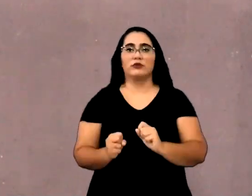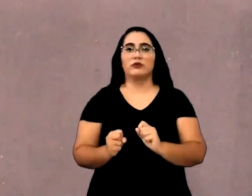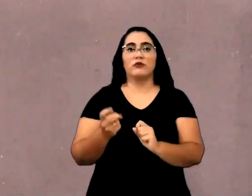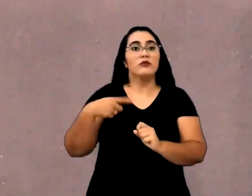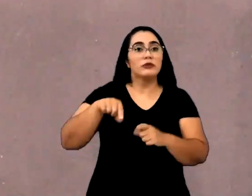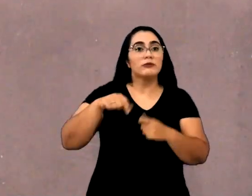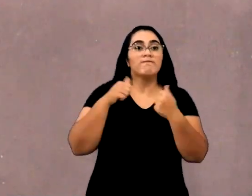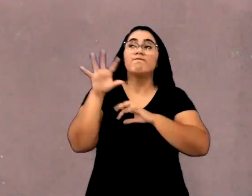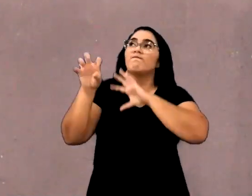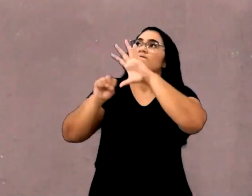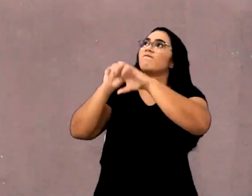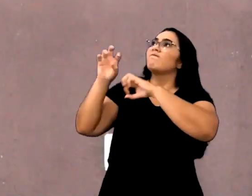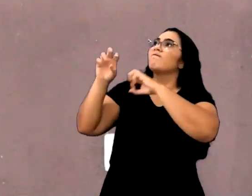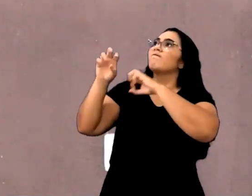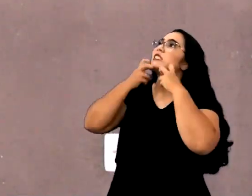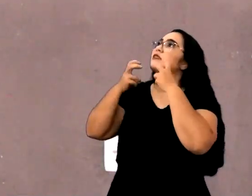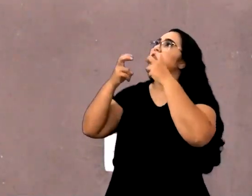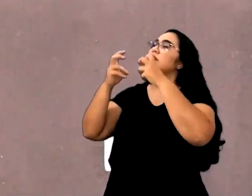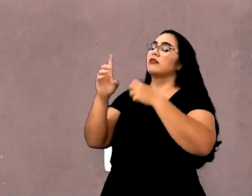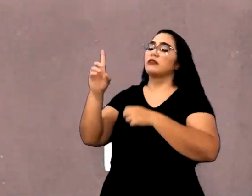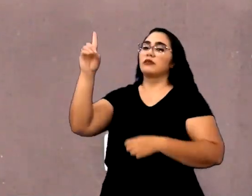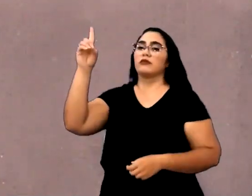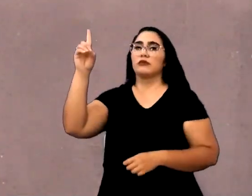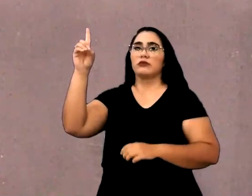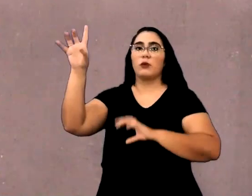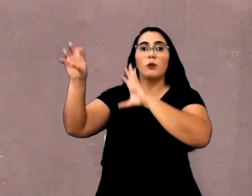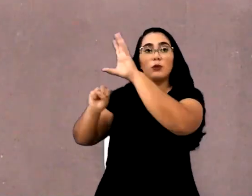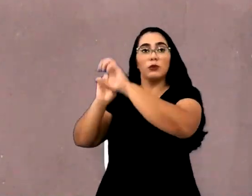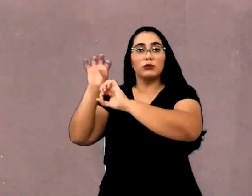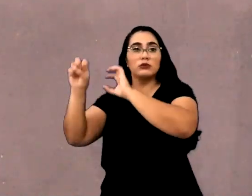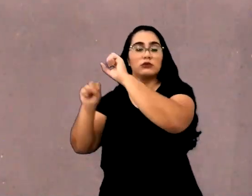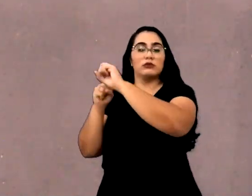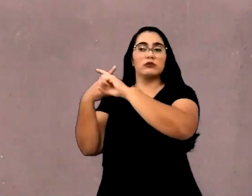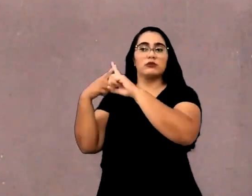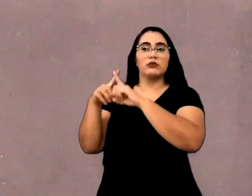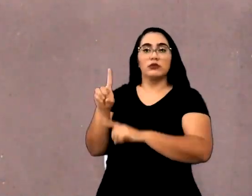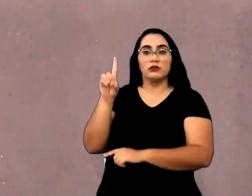Clame, busque esse Deus, porque Ele